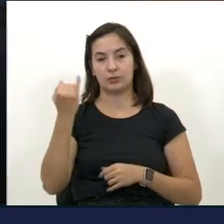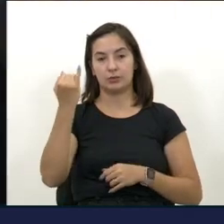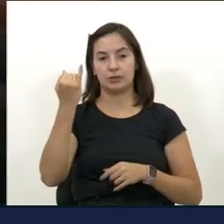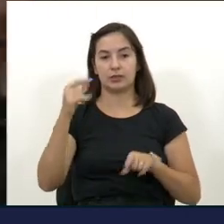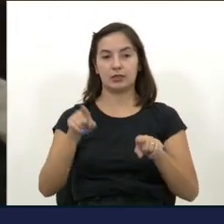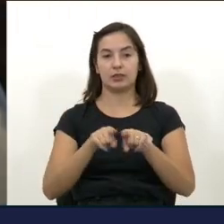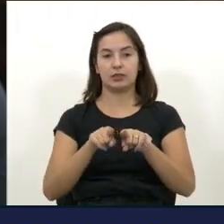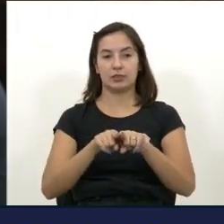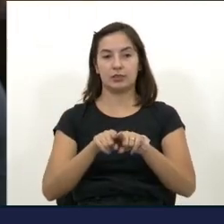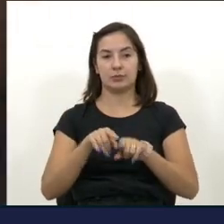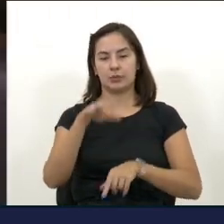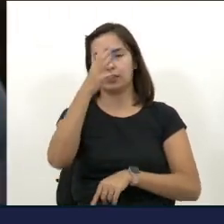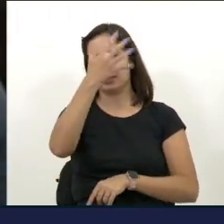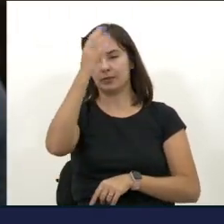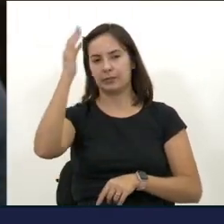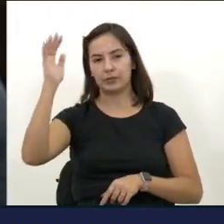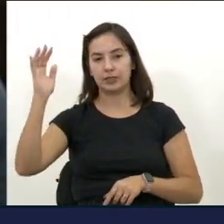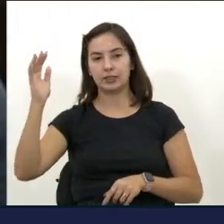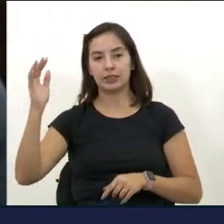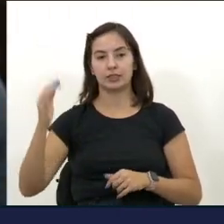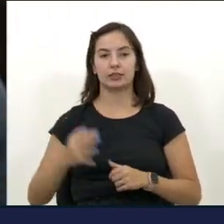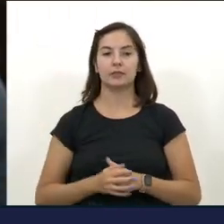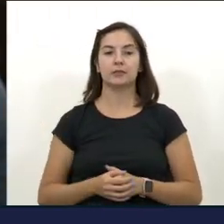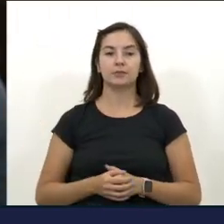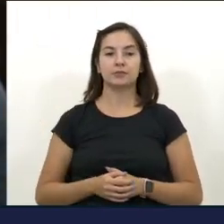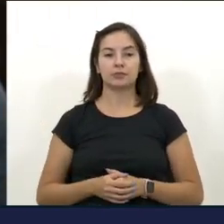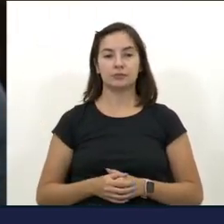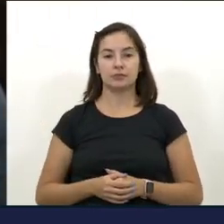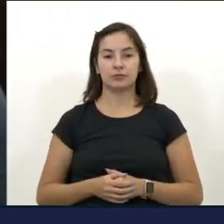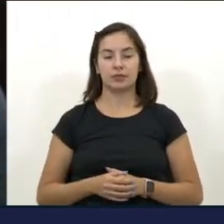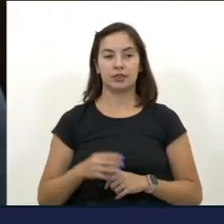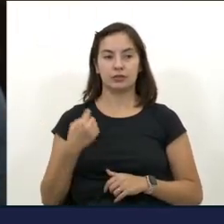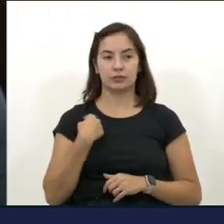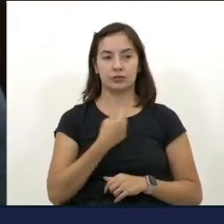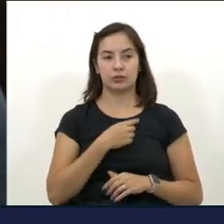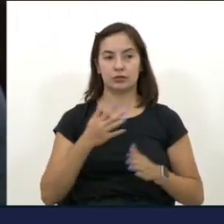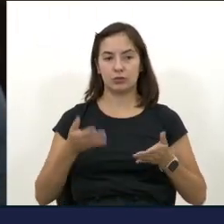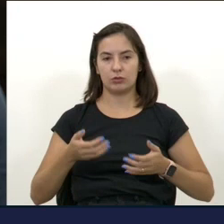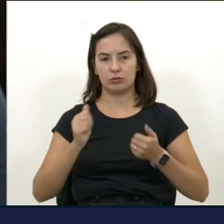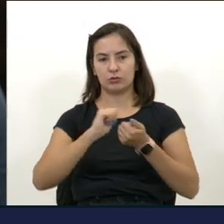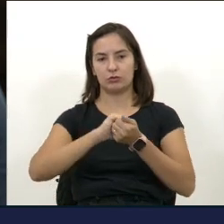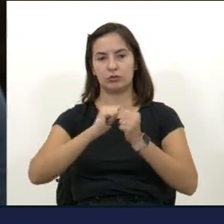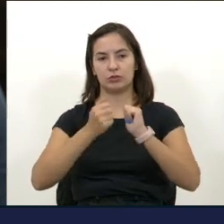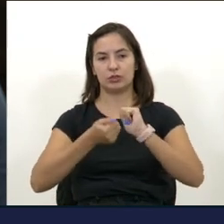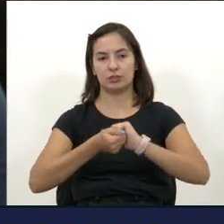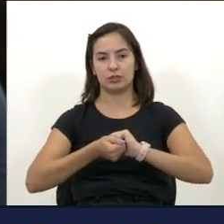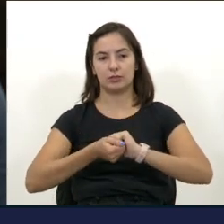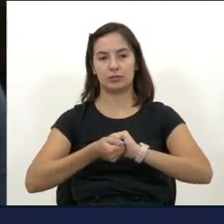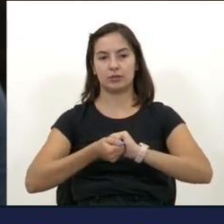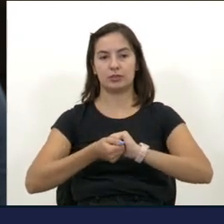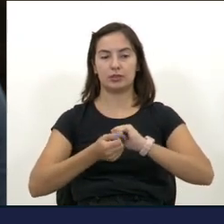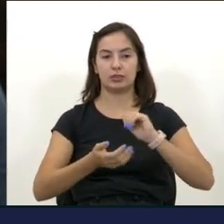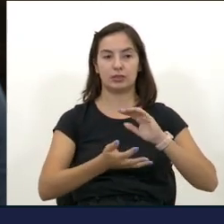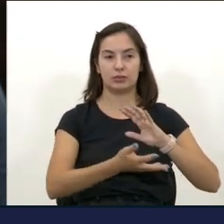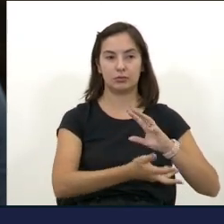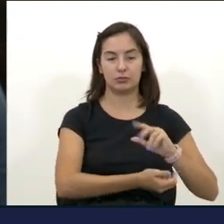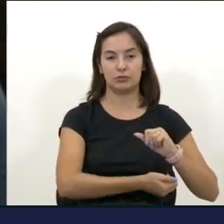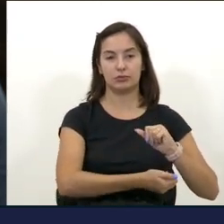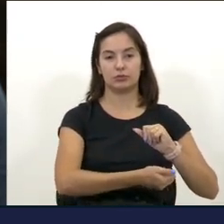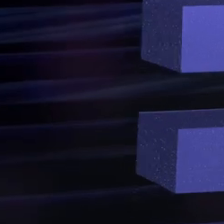questões ambientais né que a gente hoje tá se adequando aí a nível mundial na